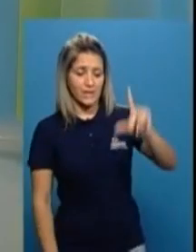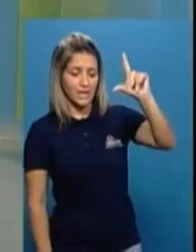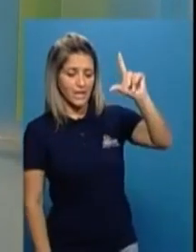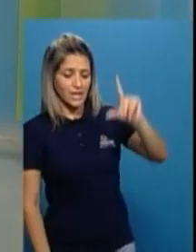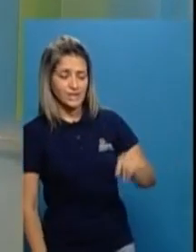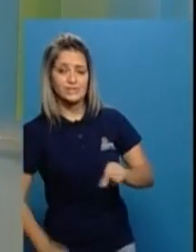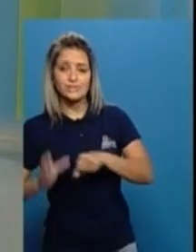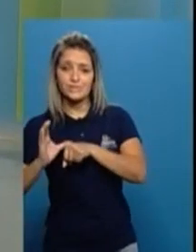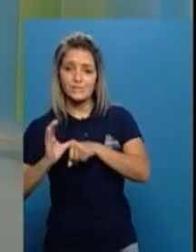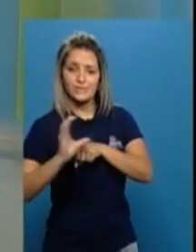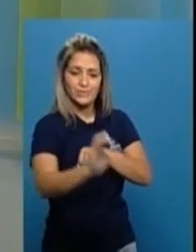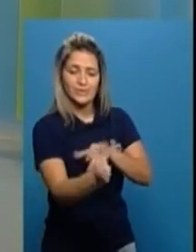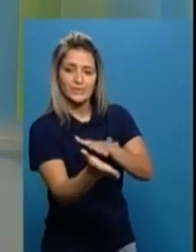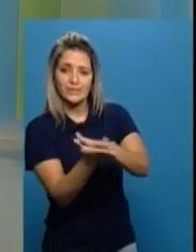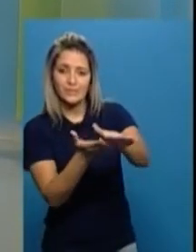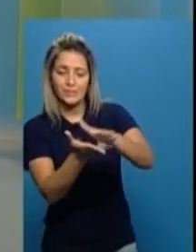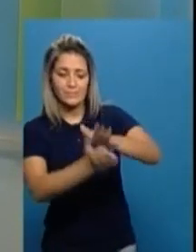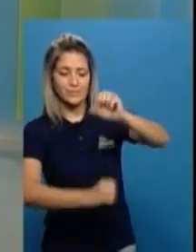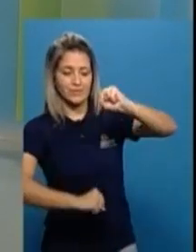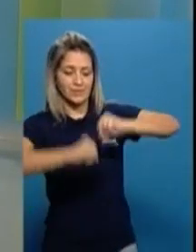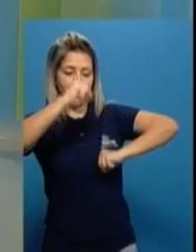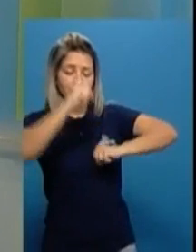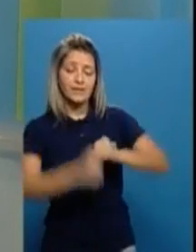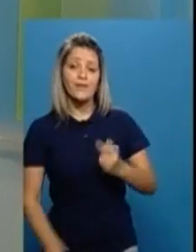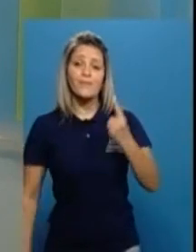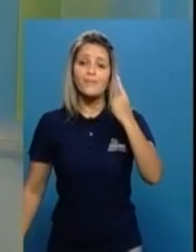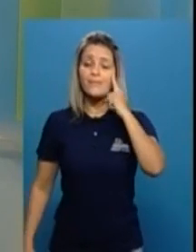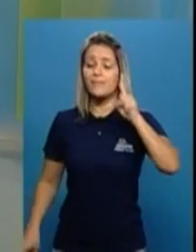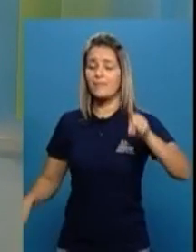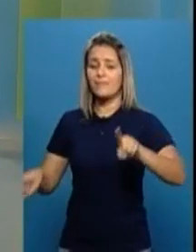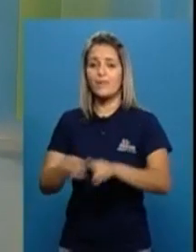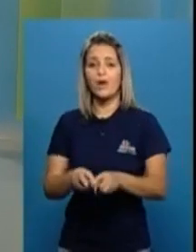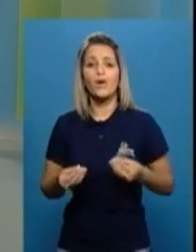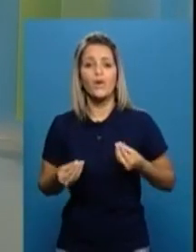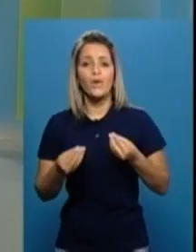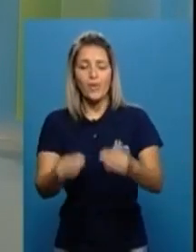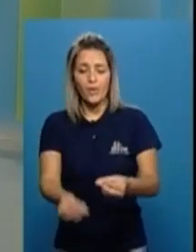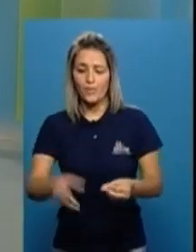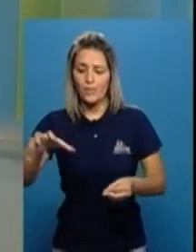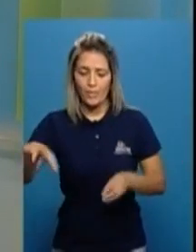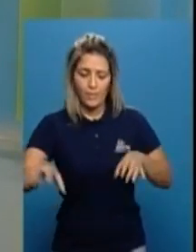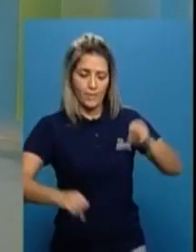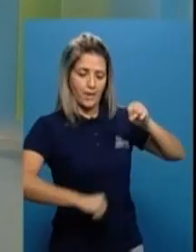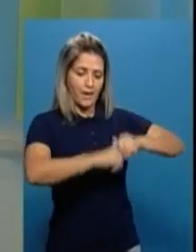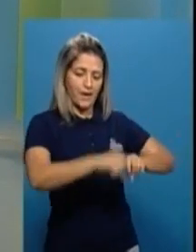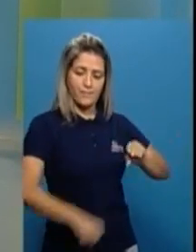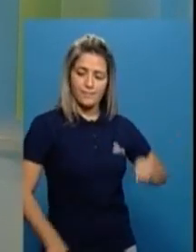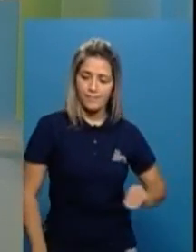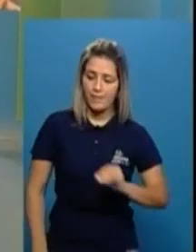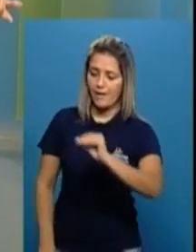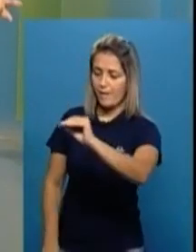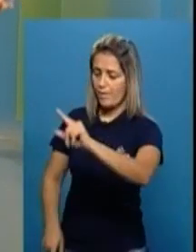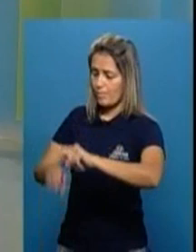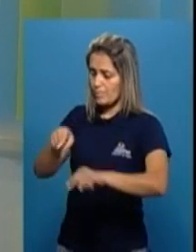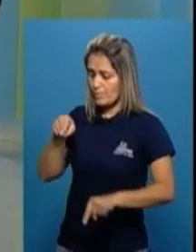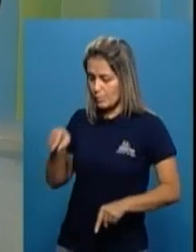os investimentos em equipamentos, pensando também na distribuição dos espaços físicos, de acordo com o